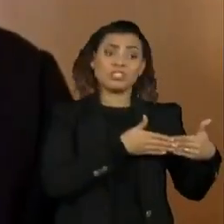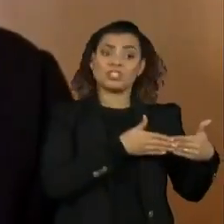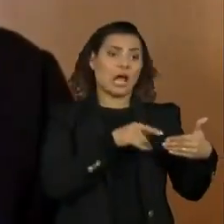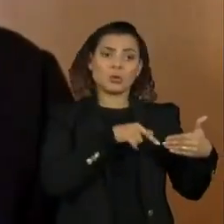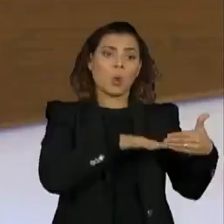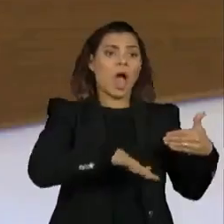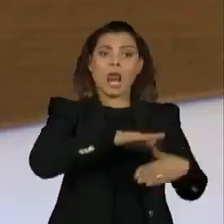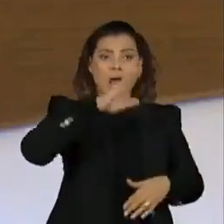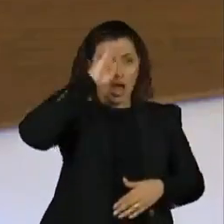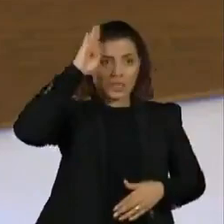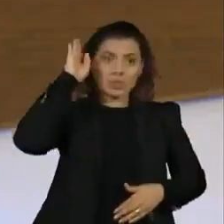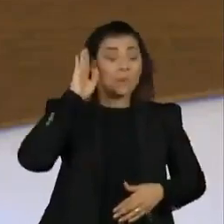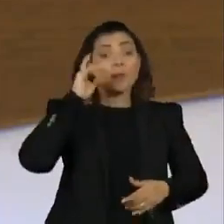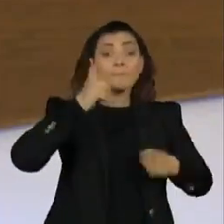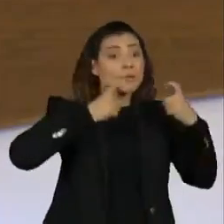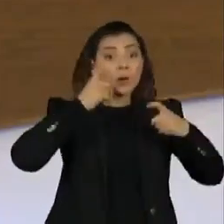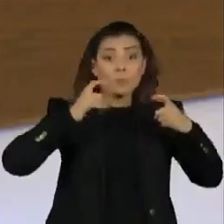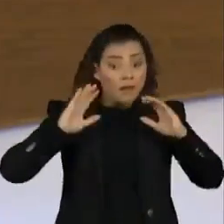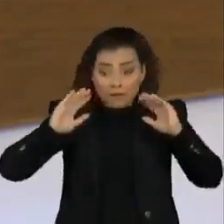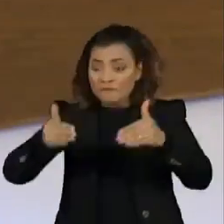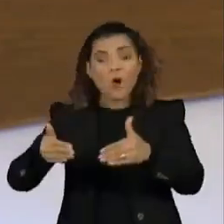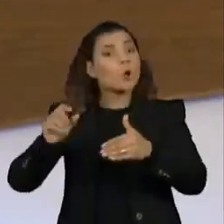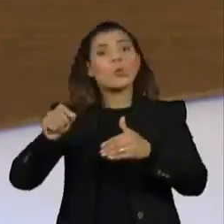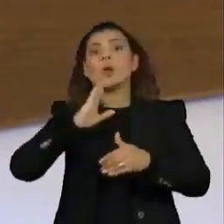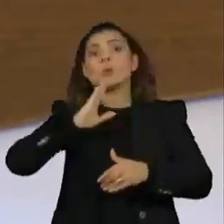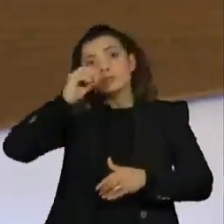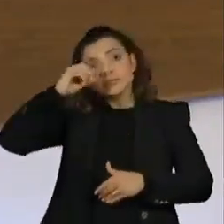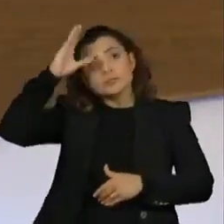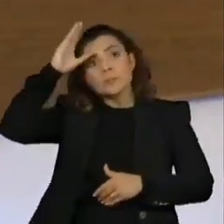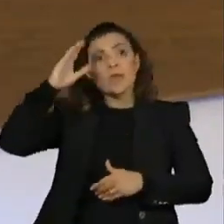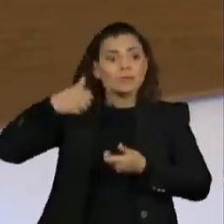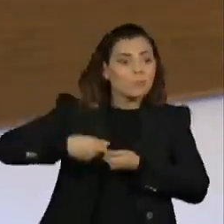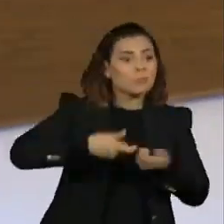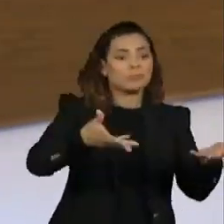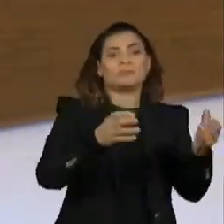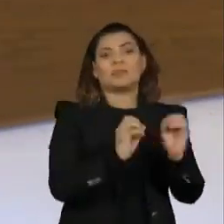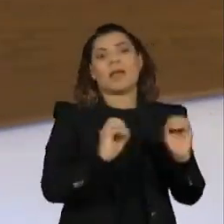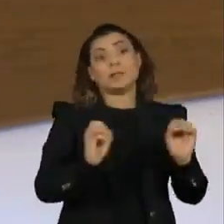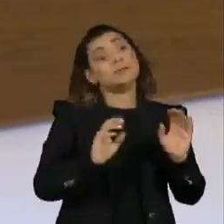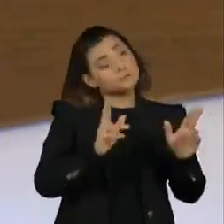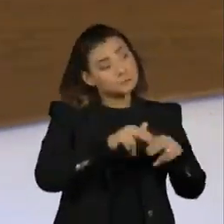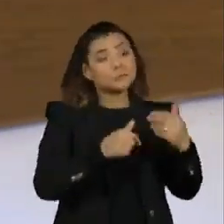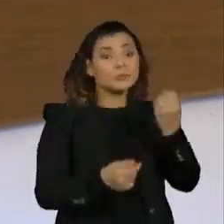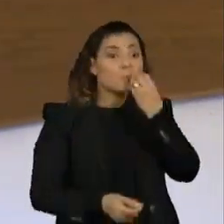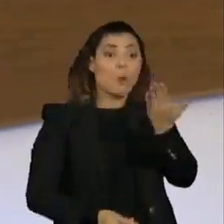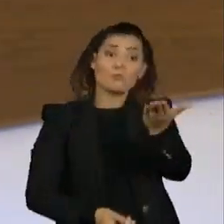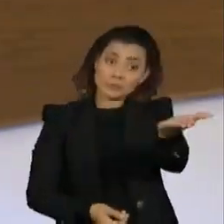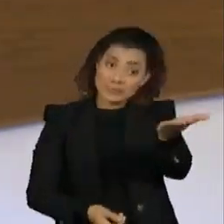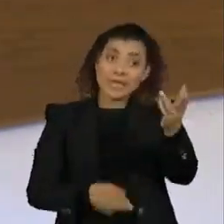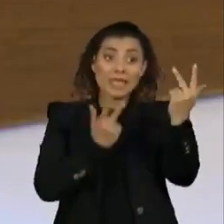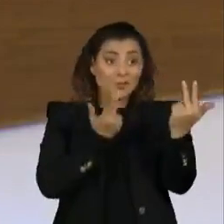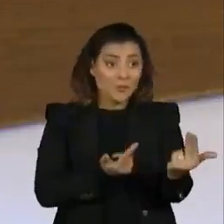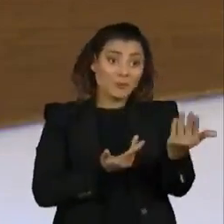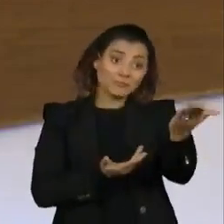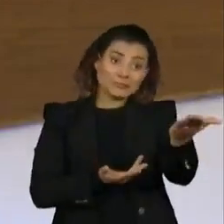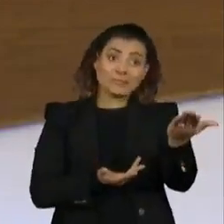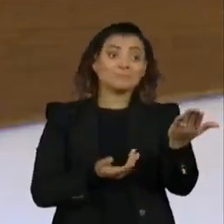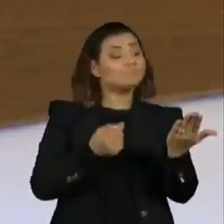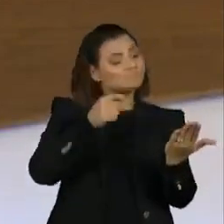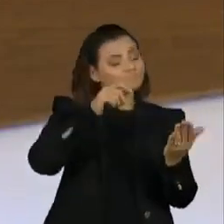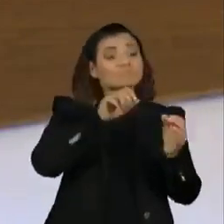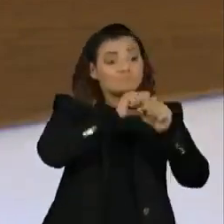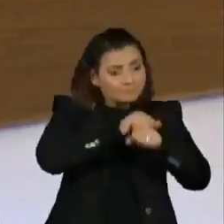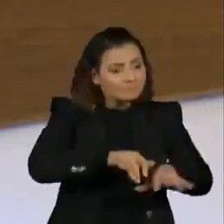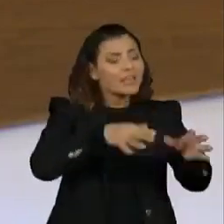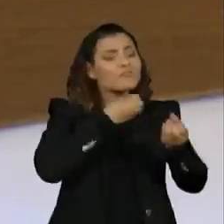na academia e não nos preocupamos muito de levar o conhecimento para o público em geral. Então, ter uma pessoa como você fazendo